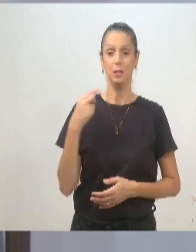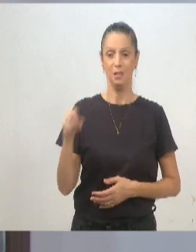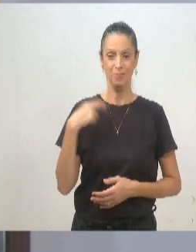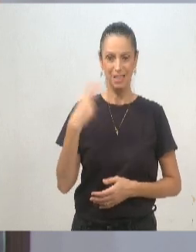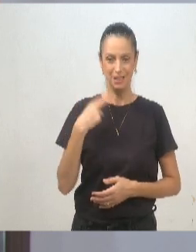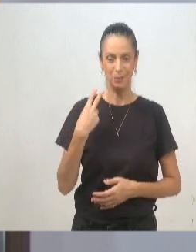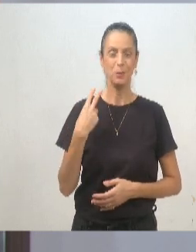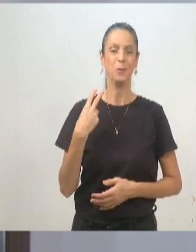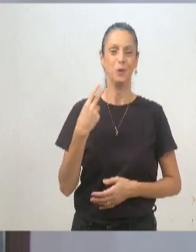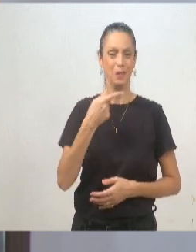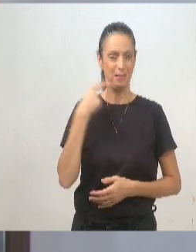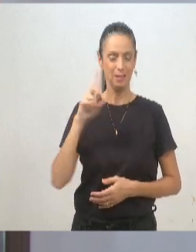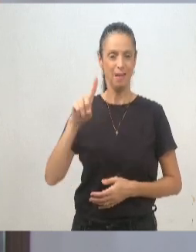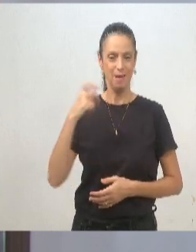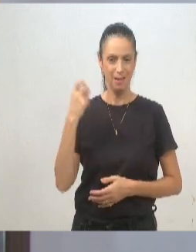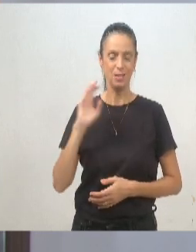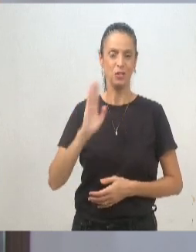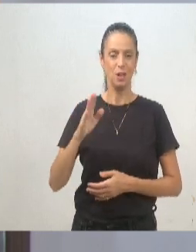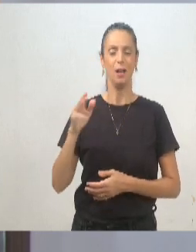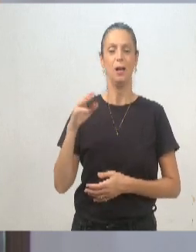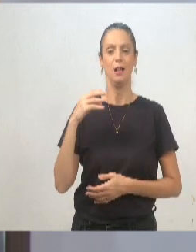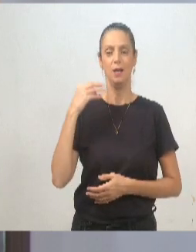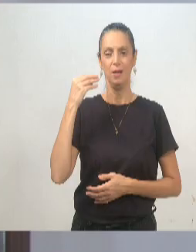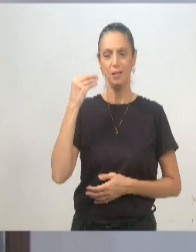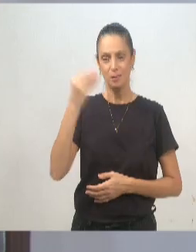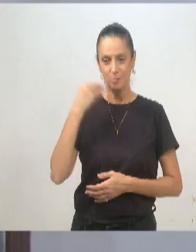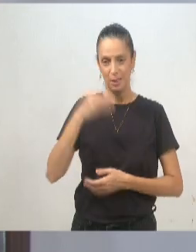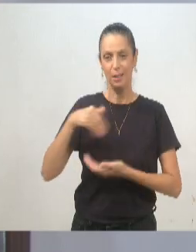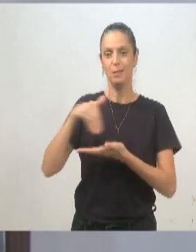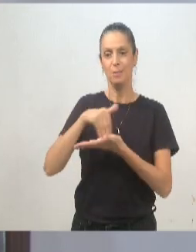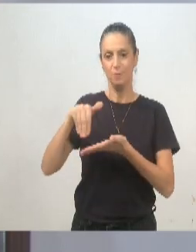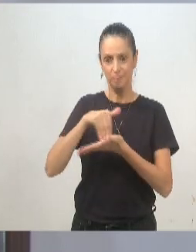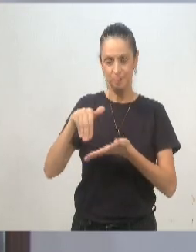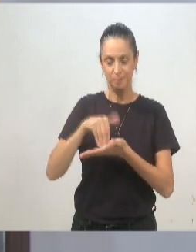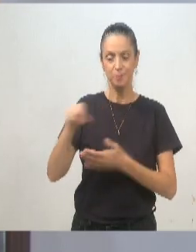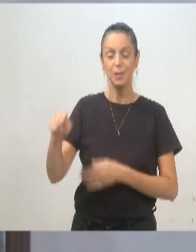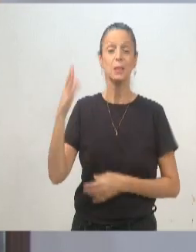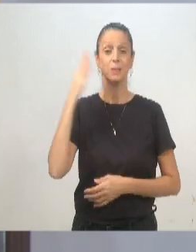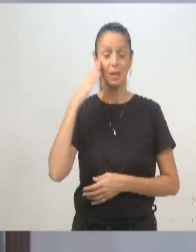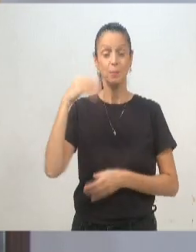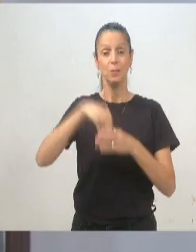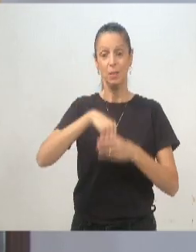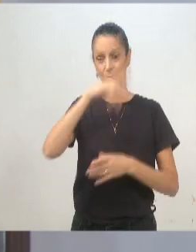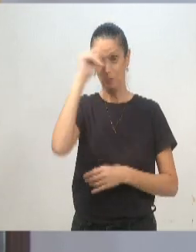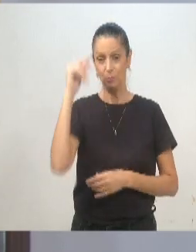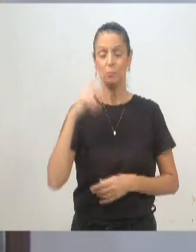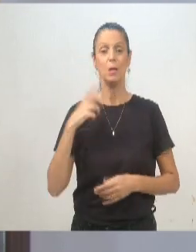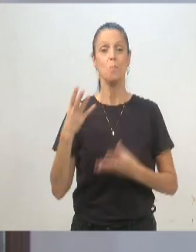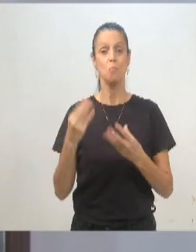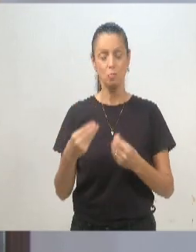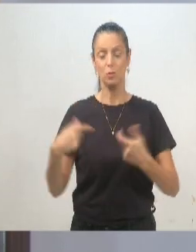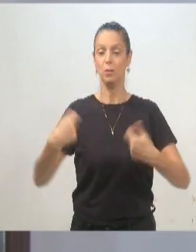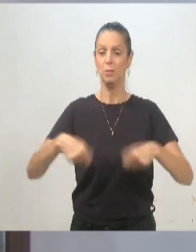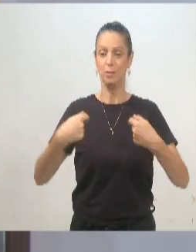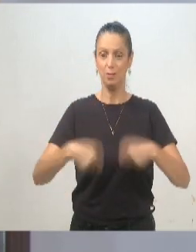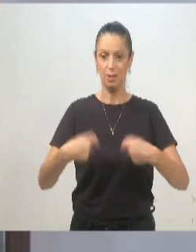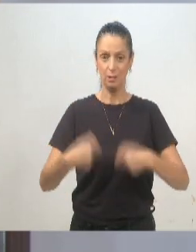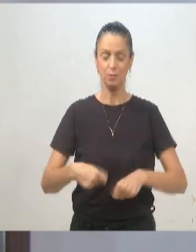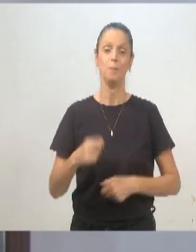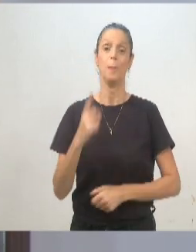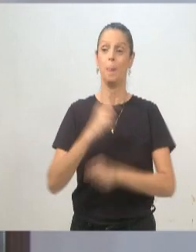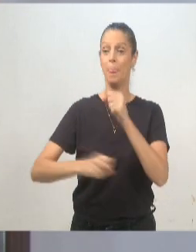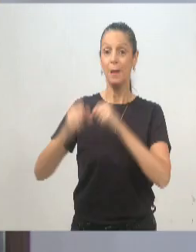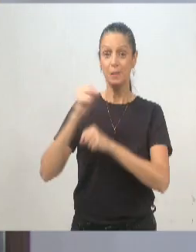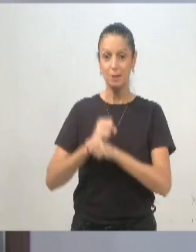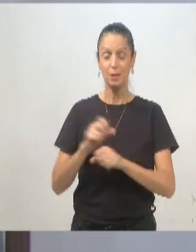foi por diversas vezes secretário da Saúde, sabe das necessidades que o município tem. E a pedida no ano passado, dentro do fluxo de caixa